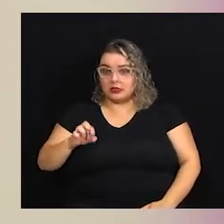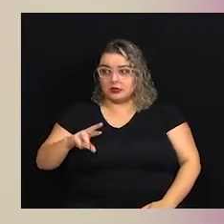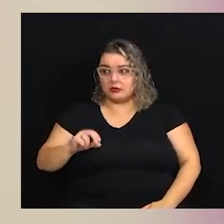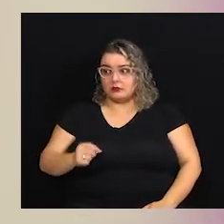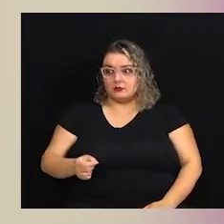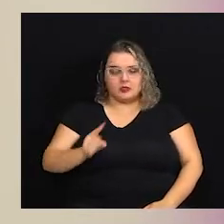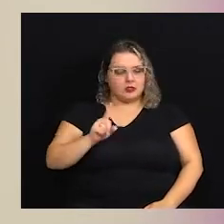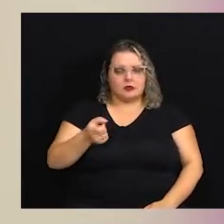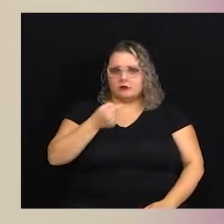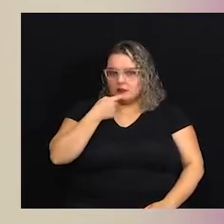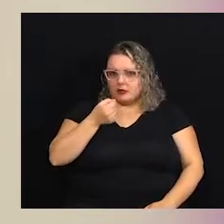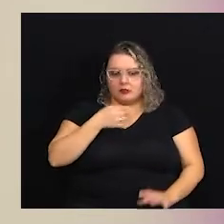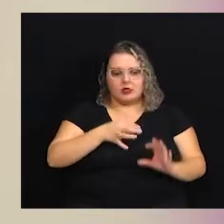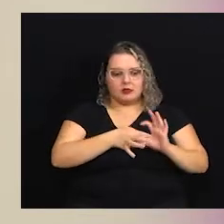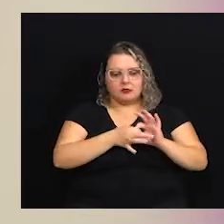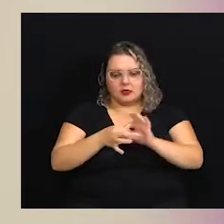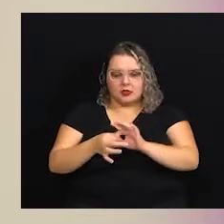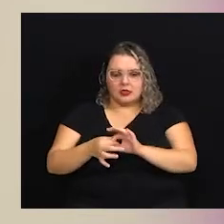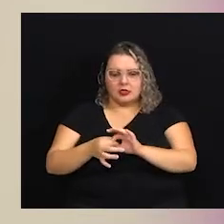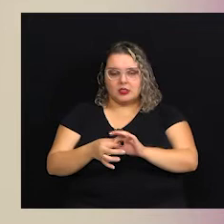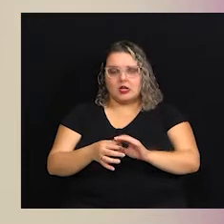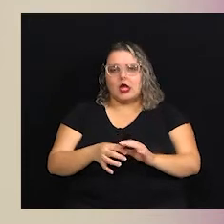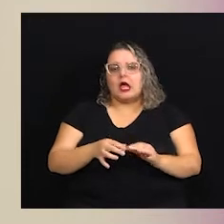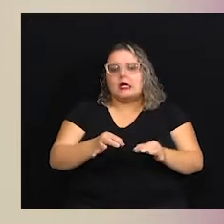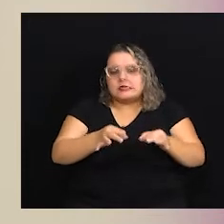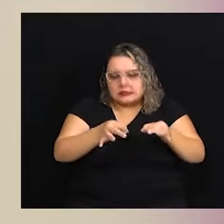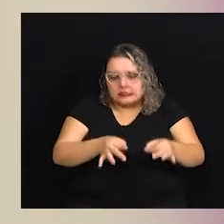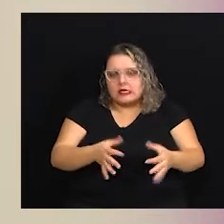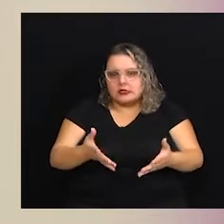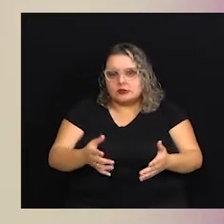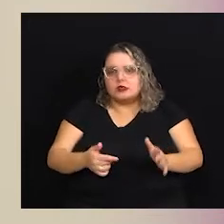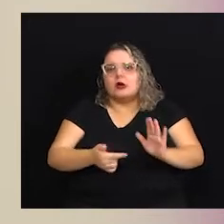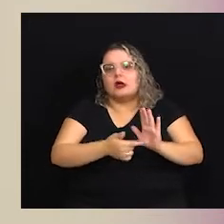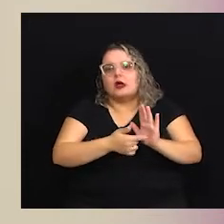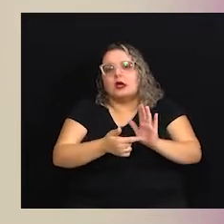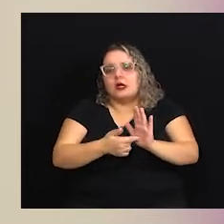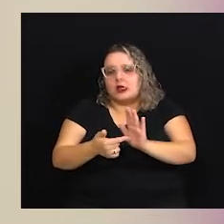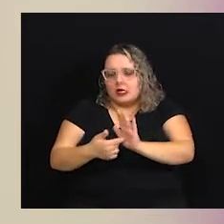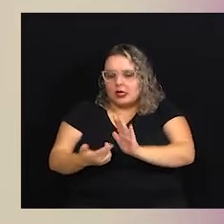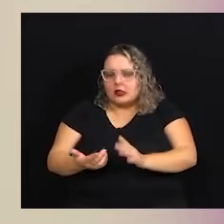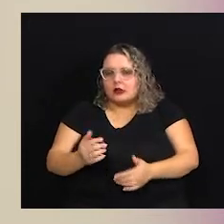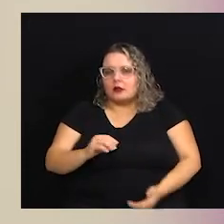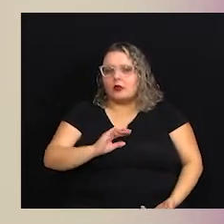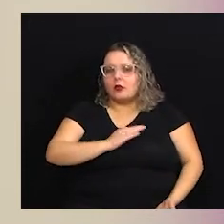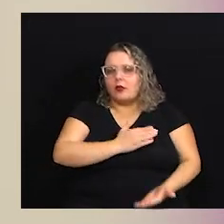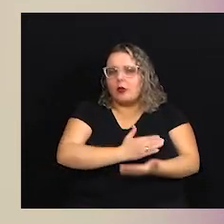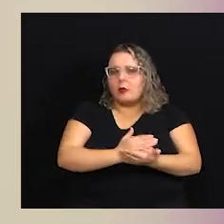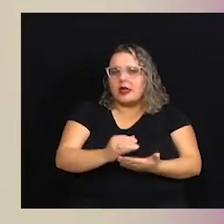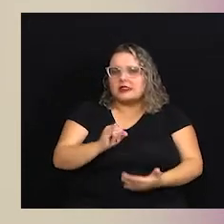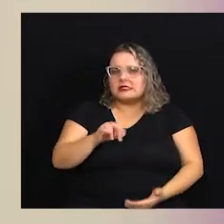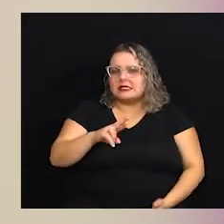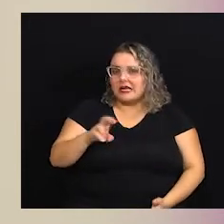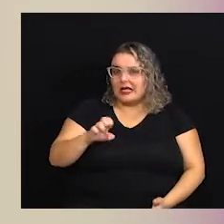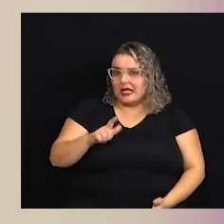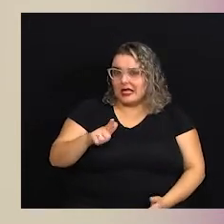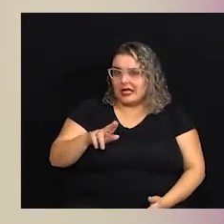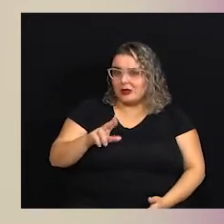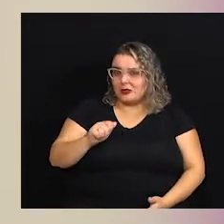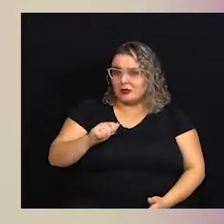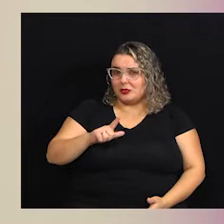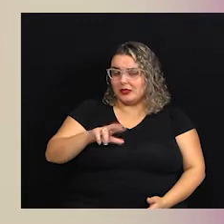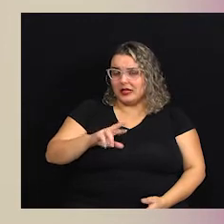não toma anticoncepcional, os ciclos menstruais irregulares já são uma manifestação. Primeiro, a menstruação tende a